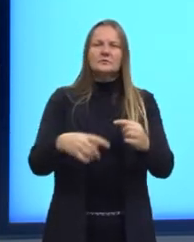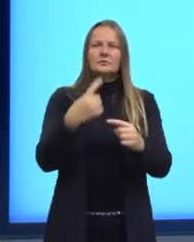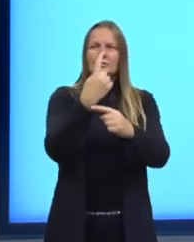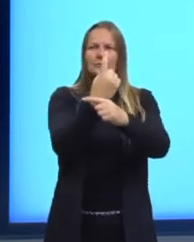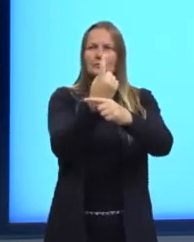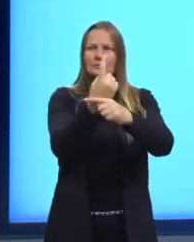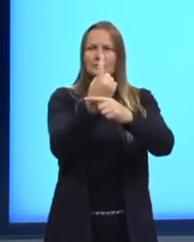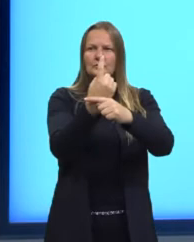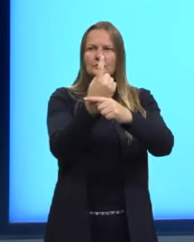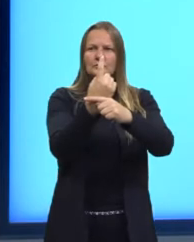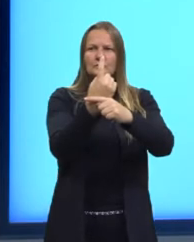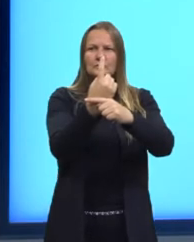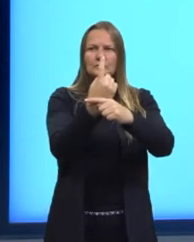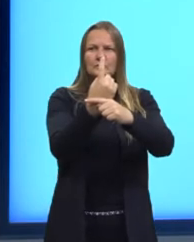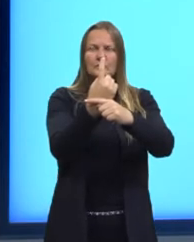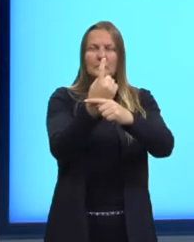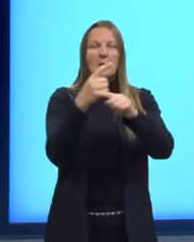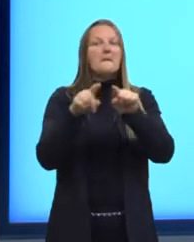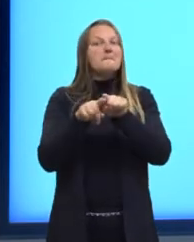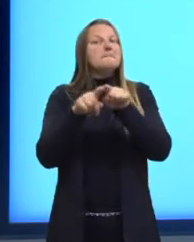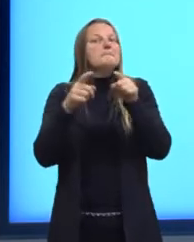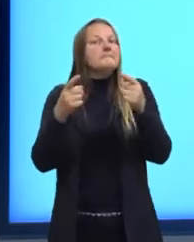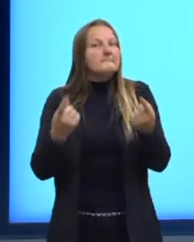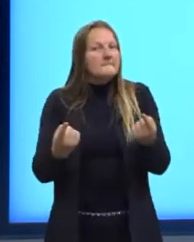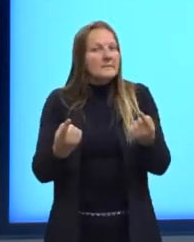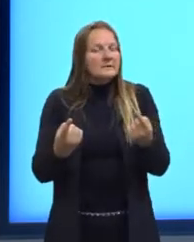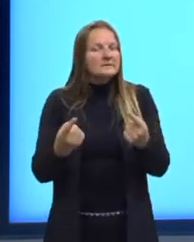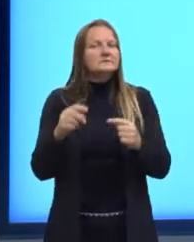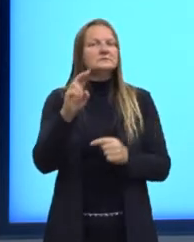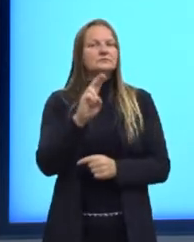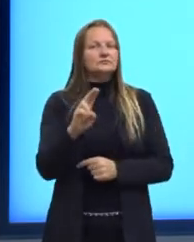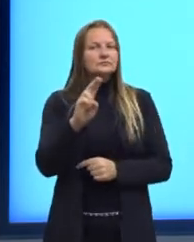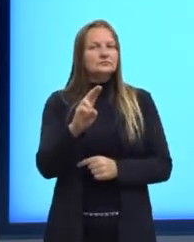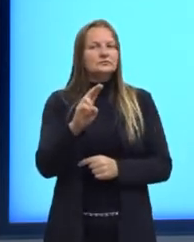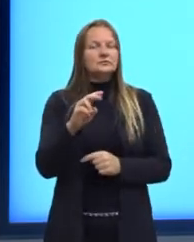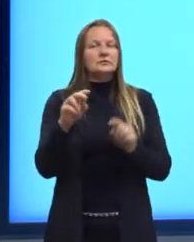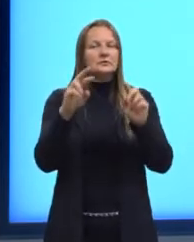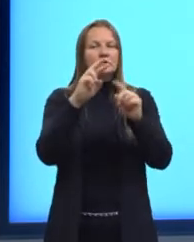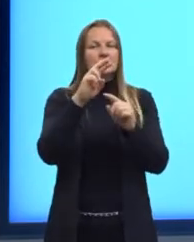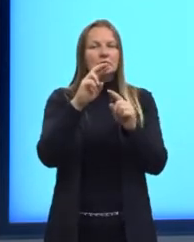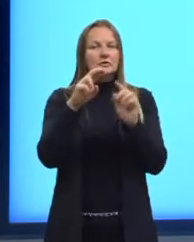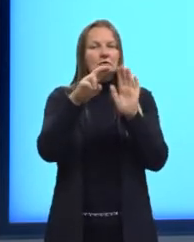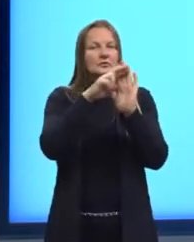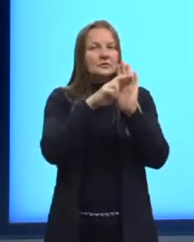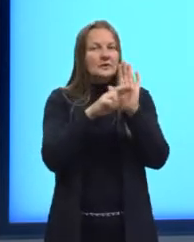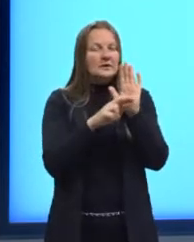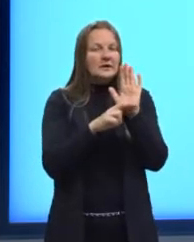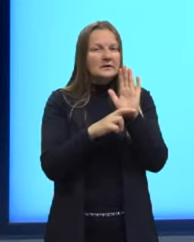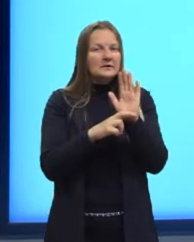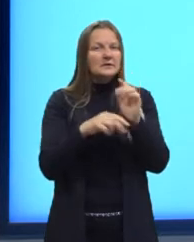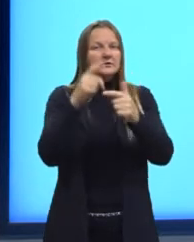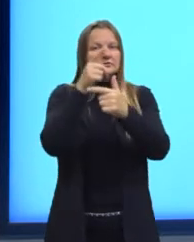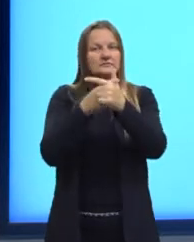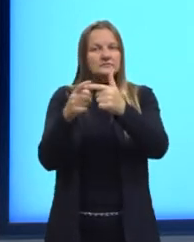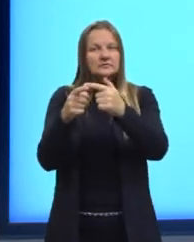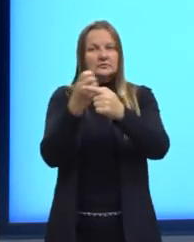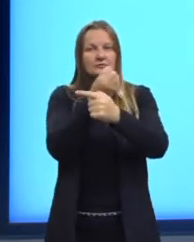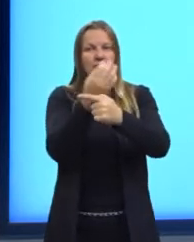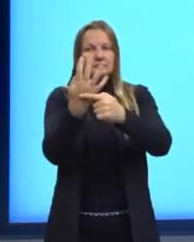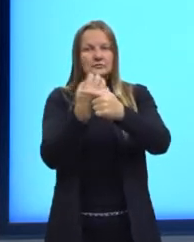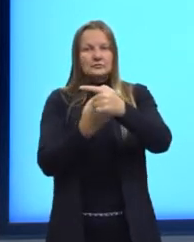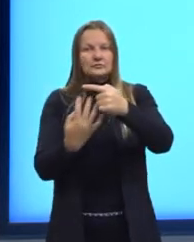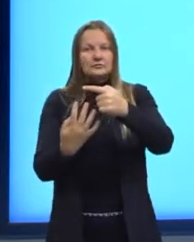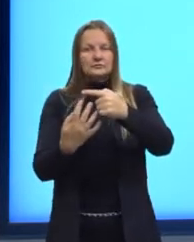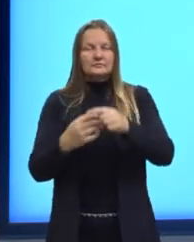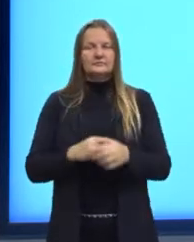valor inteiro né mas nós vamos utilizar ainda assim a regrinha da divisão de frações porque o denominador